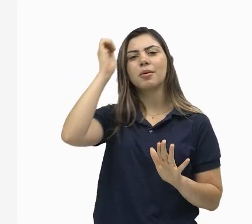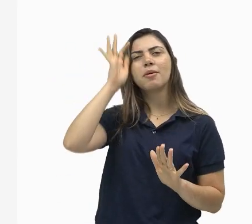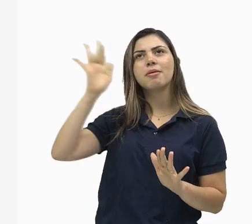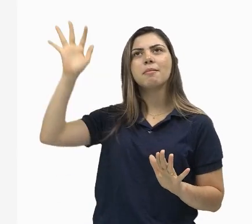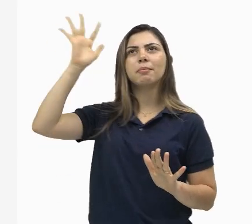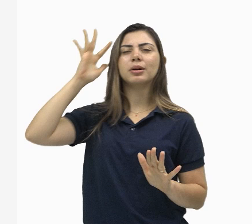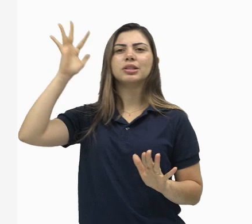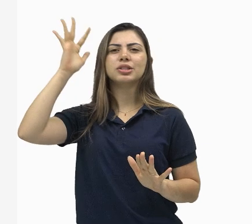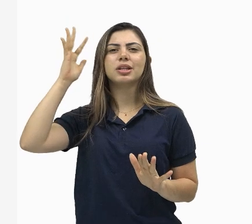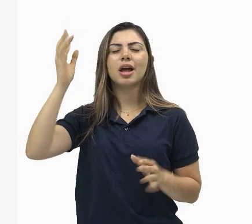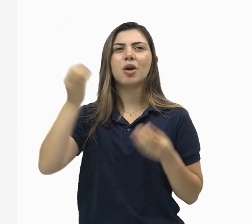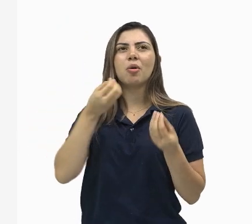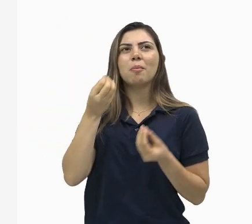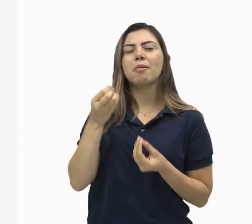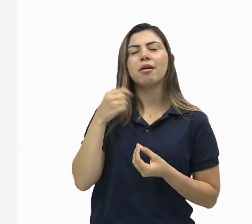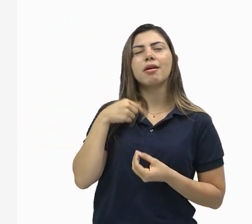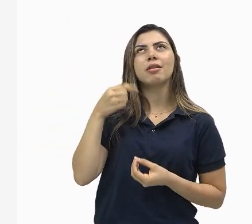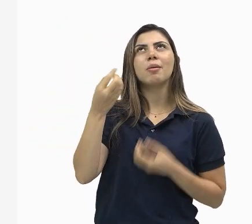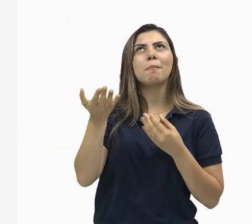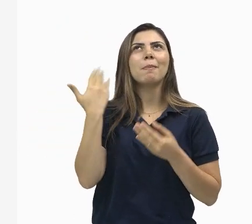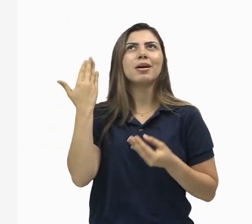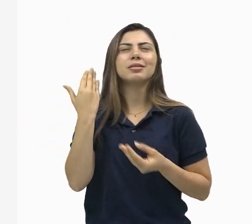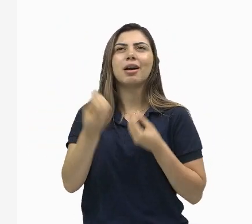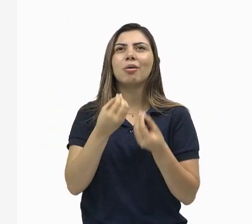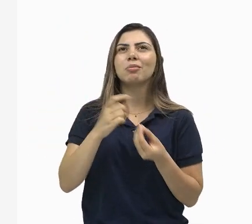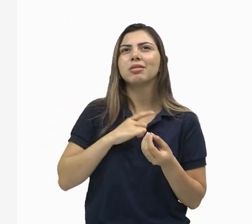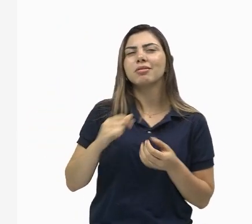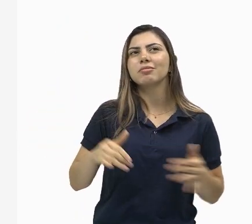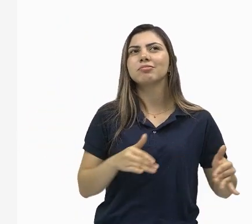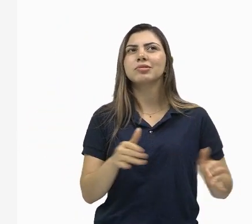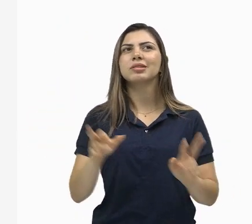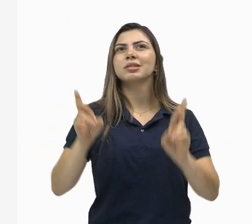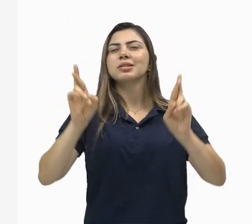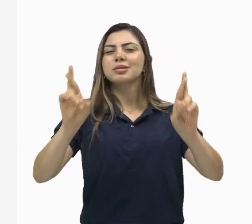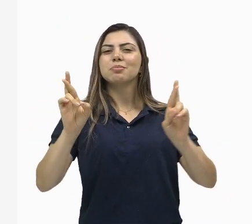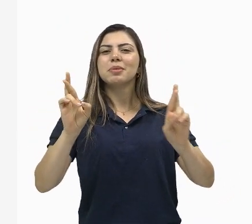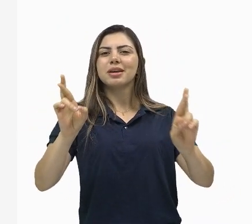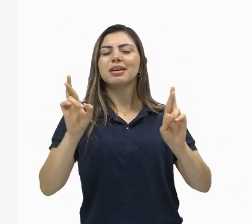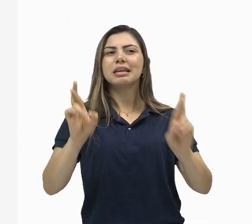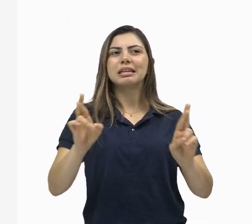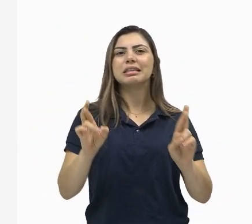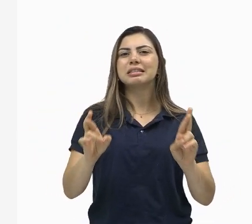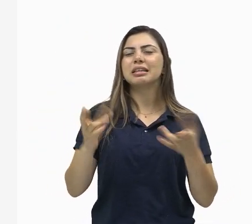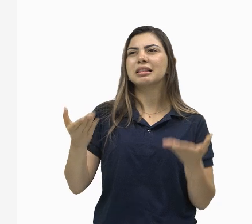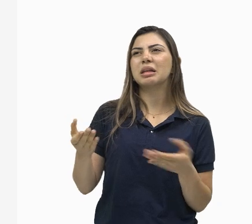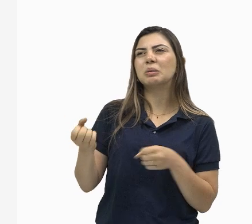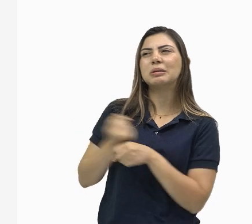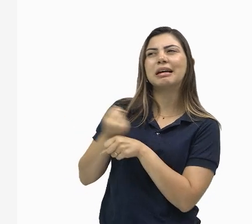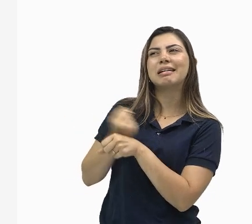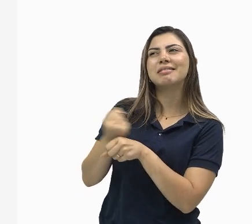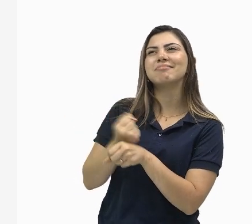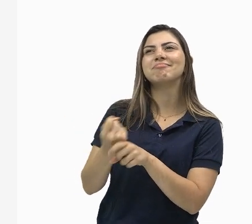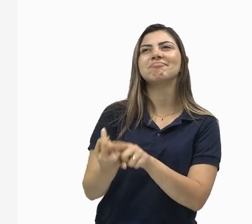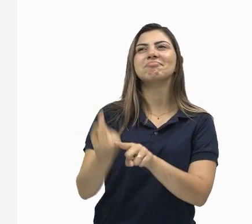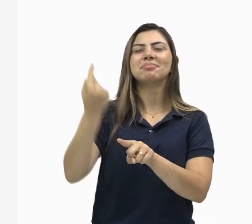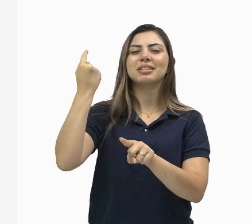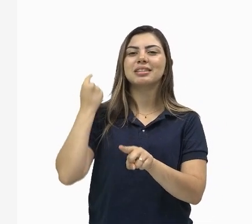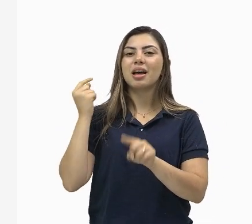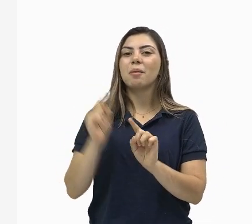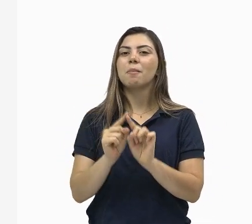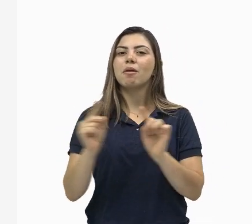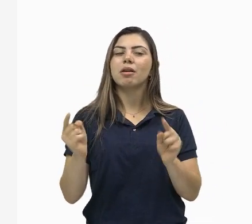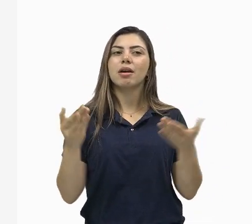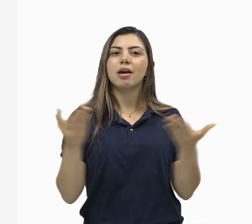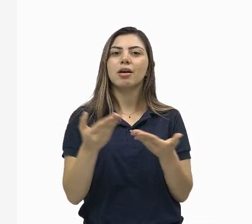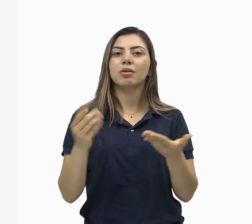com as faces perfeitas, produzidas pela esperança, sem tropeços de décadas passadas. Embora naquela manhã